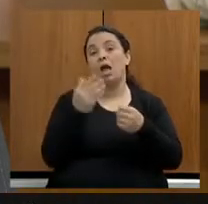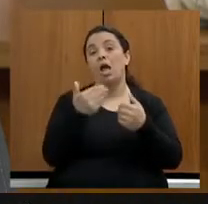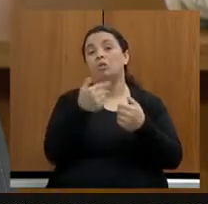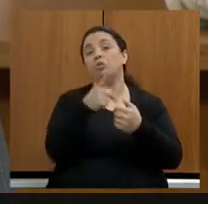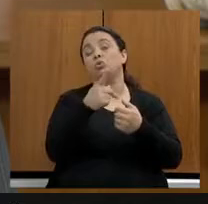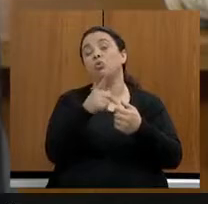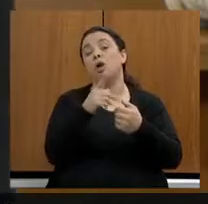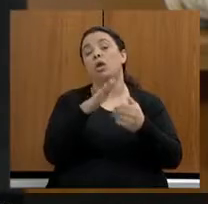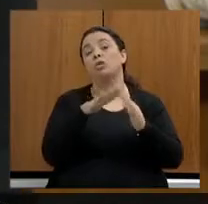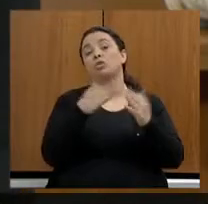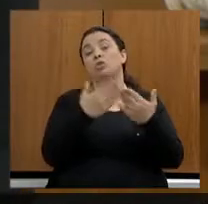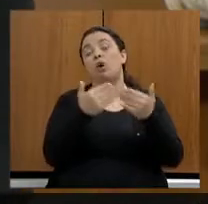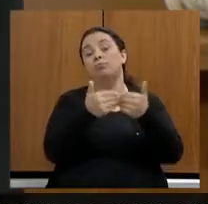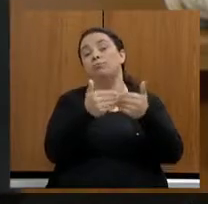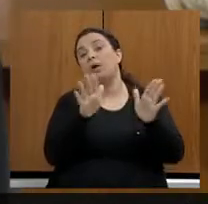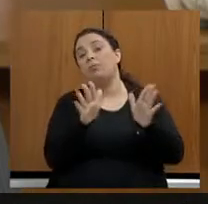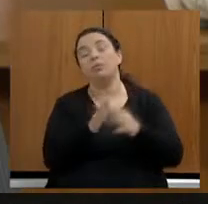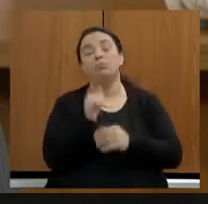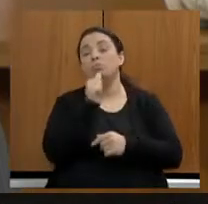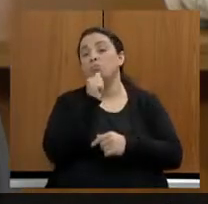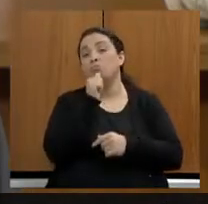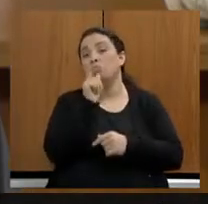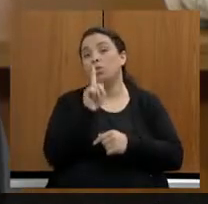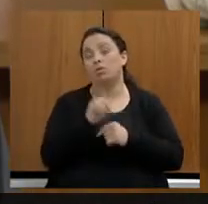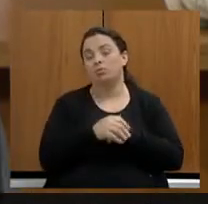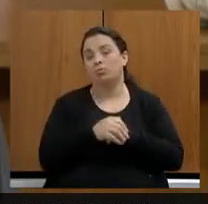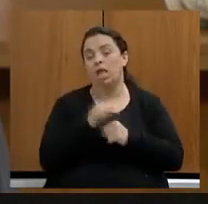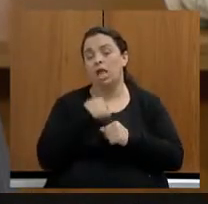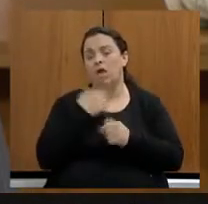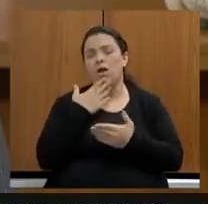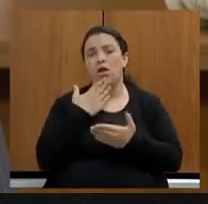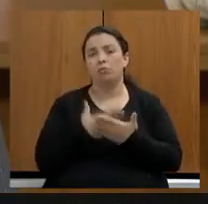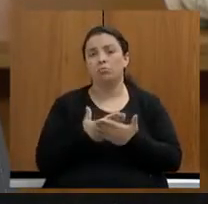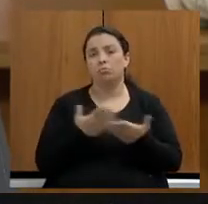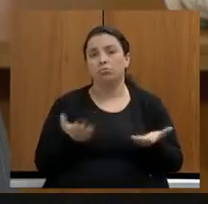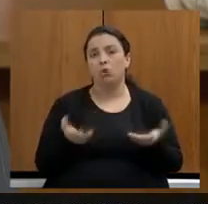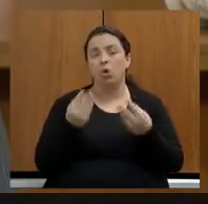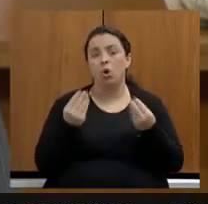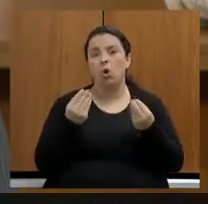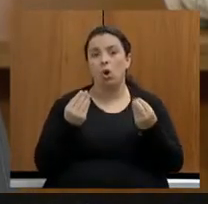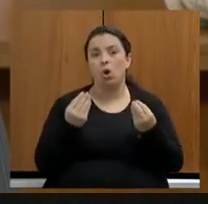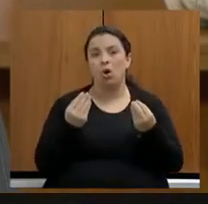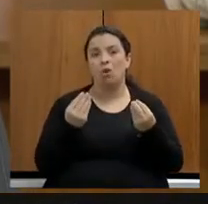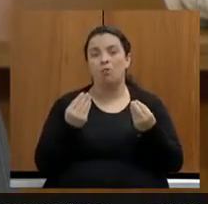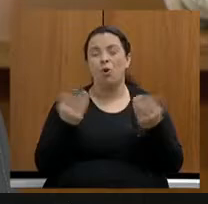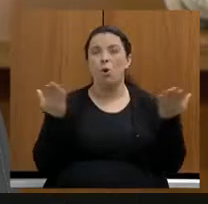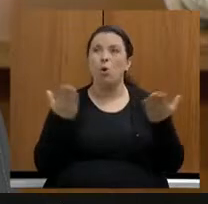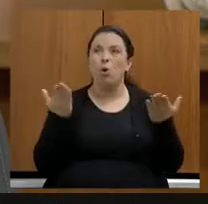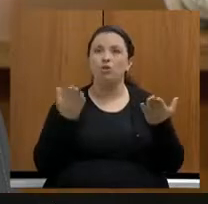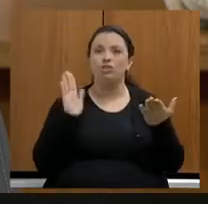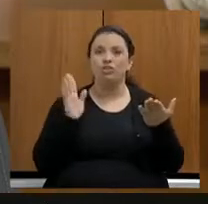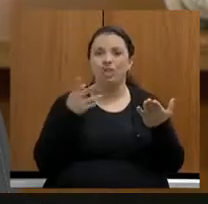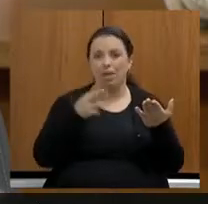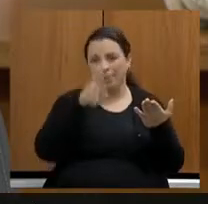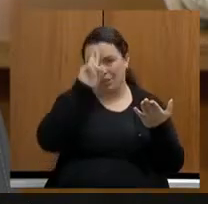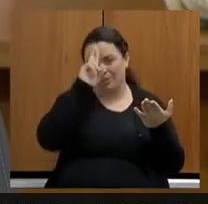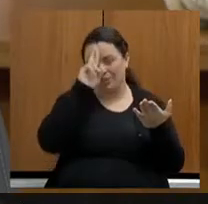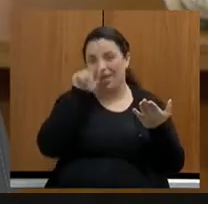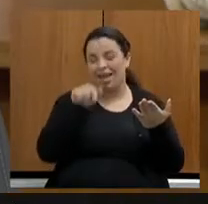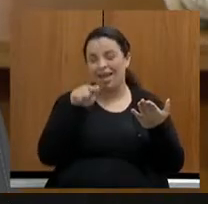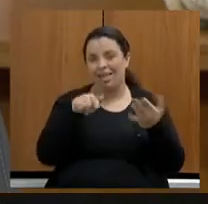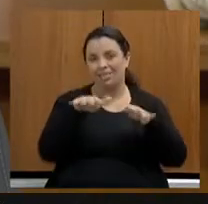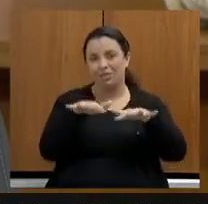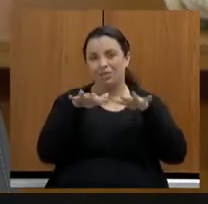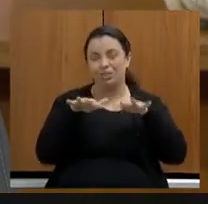eu eu eu eu me impressiono estranho nós estamos ao meio-dia já ocorreram três horas dessa